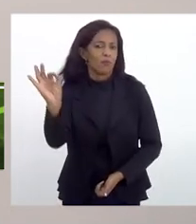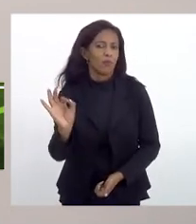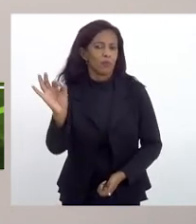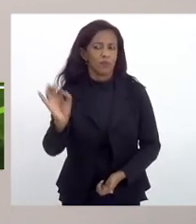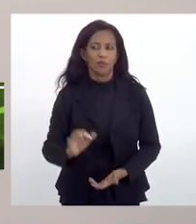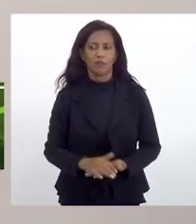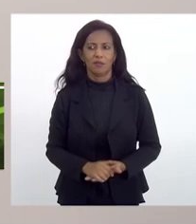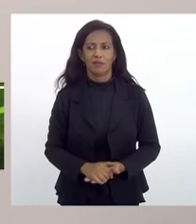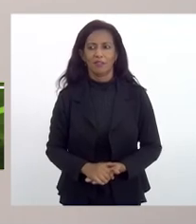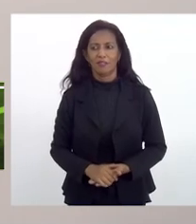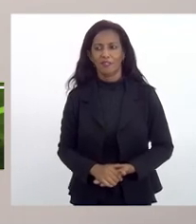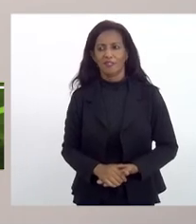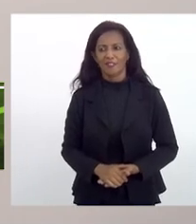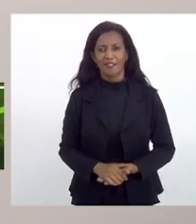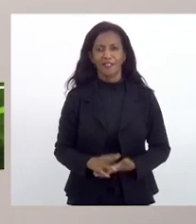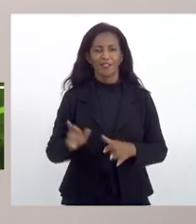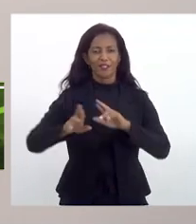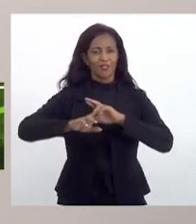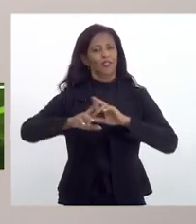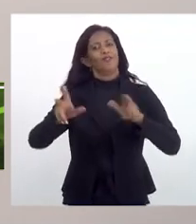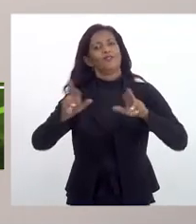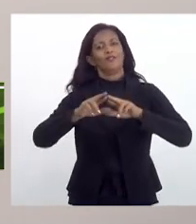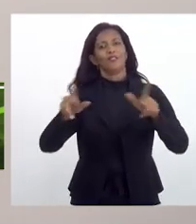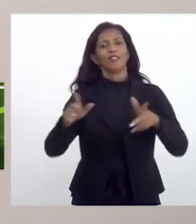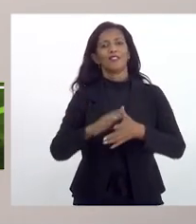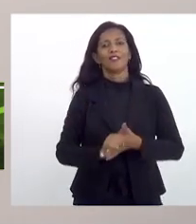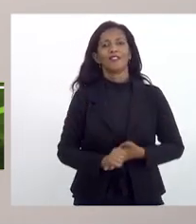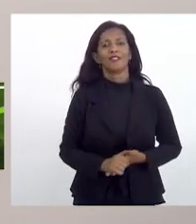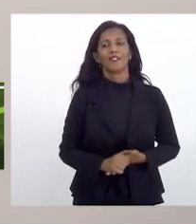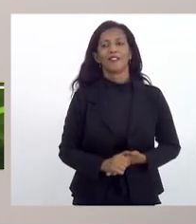Então, os números estão diferentes por causa disso.